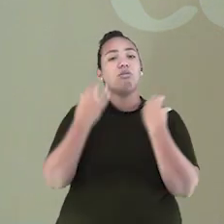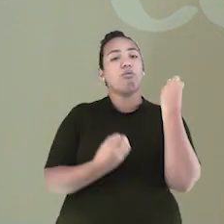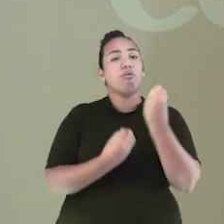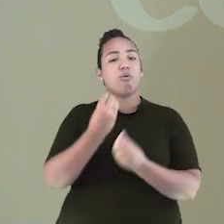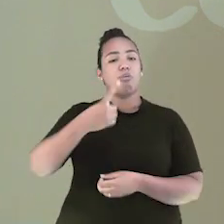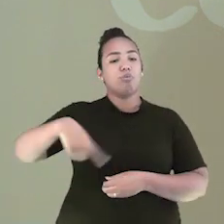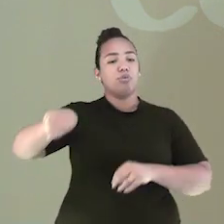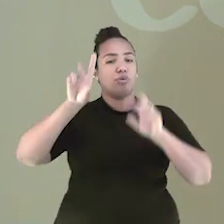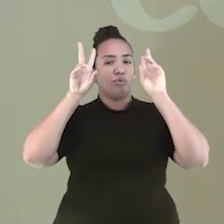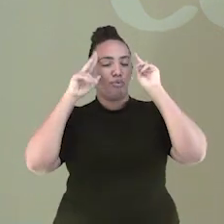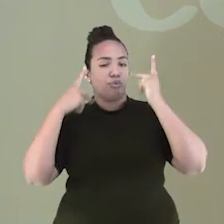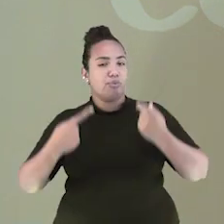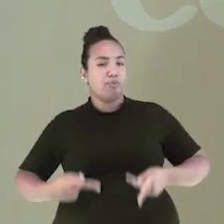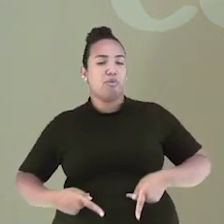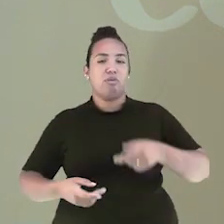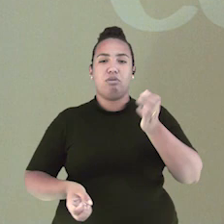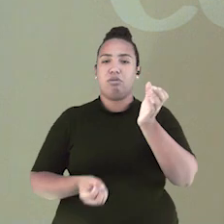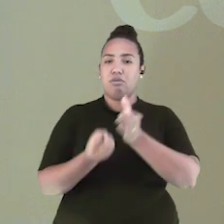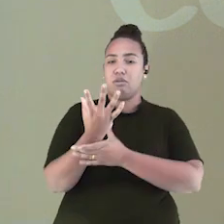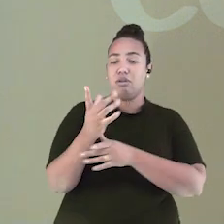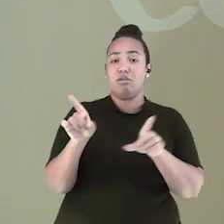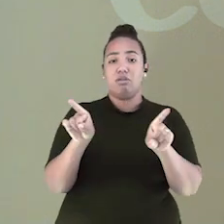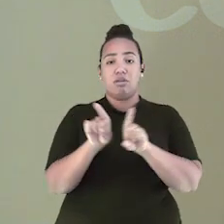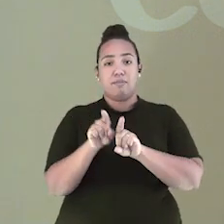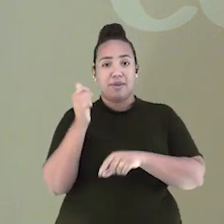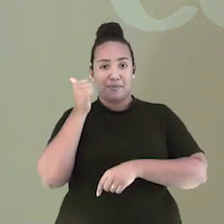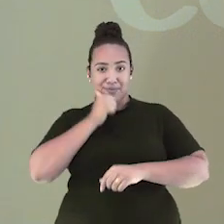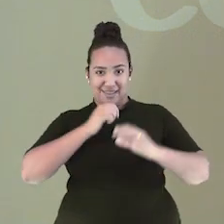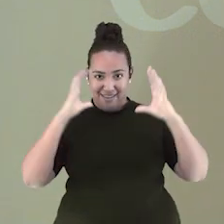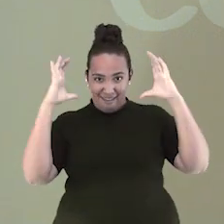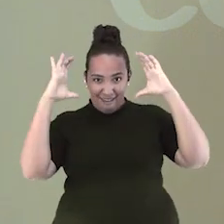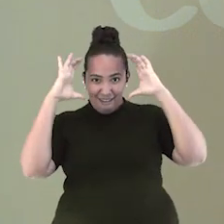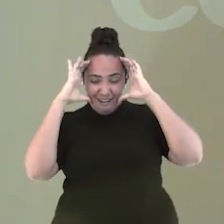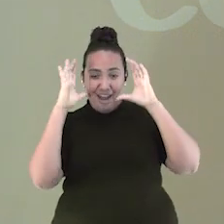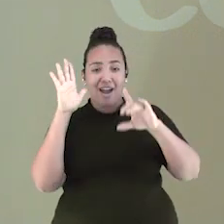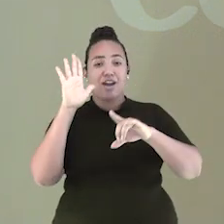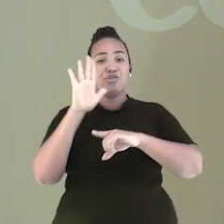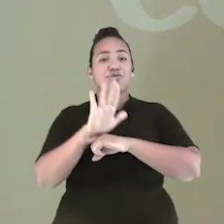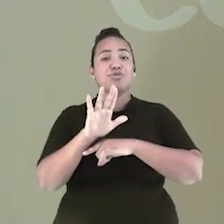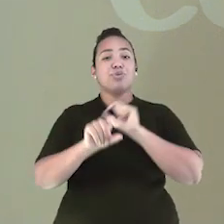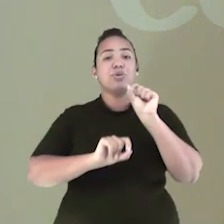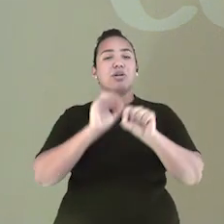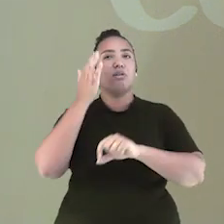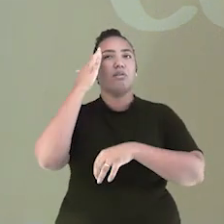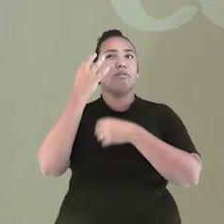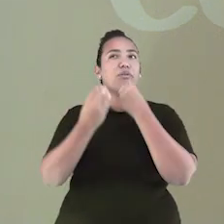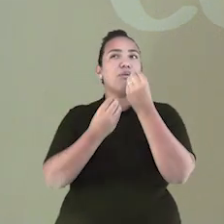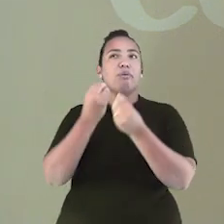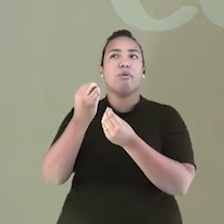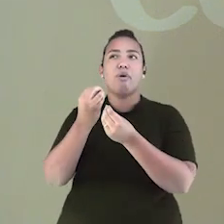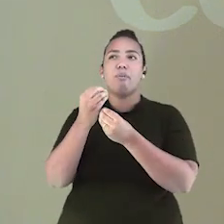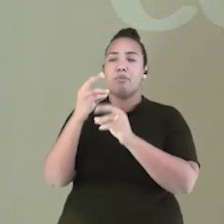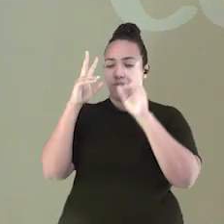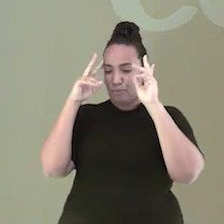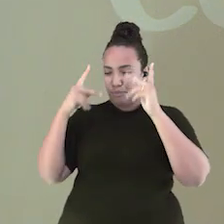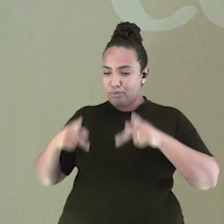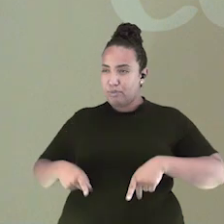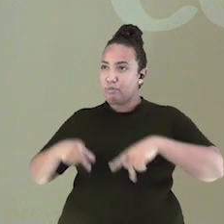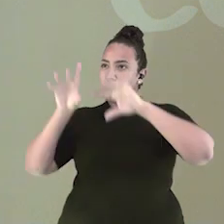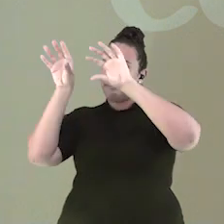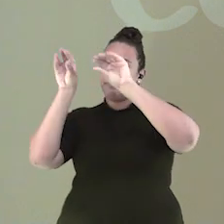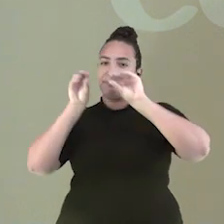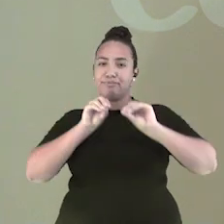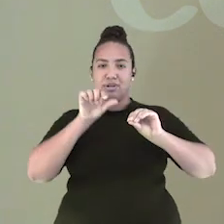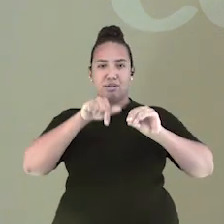origem e conhecer Luzia nos ajuda a entender a vinda do homem para a América. E quando falamos de origem, de nós, seres